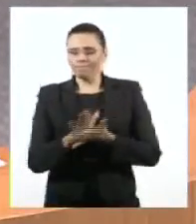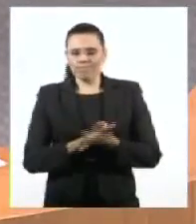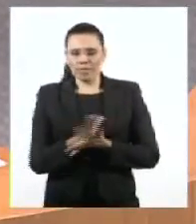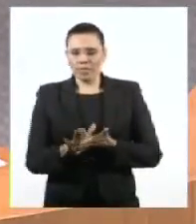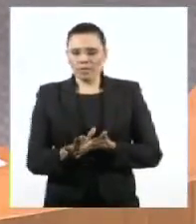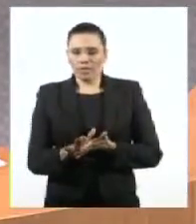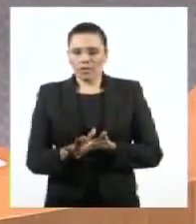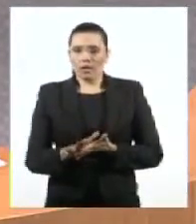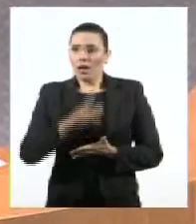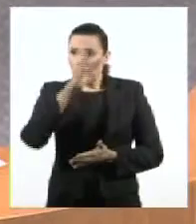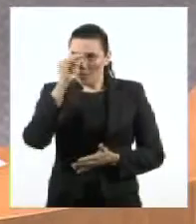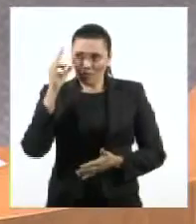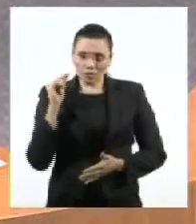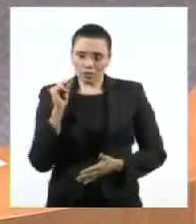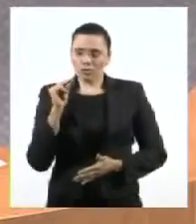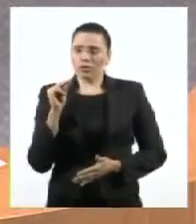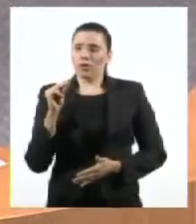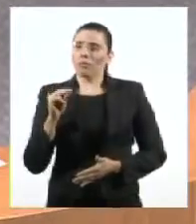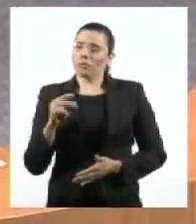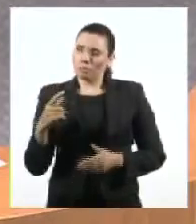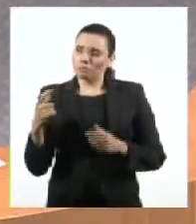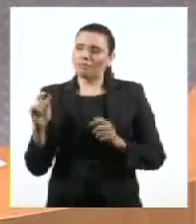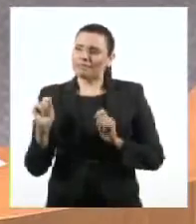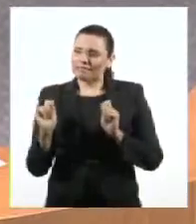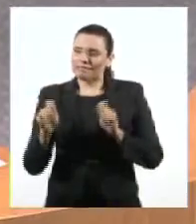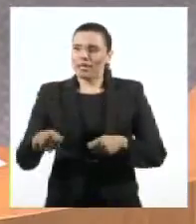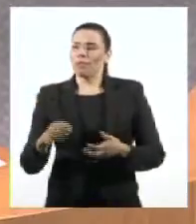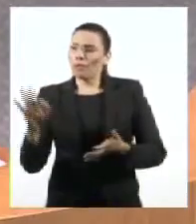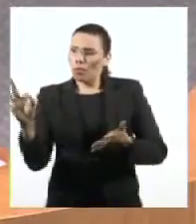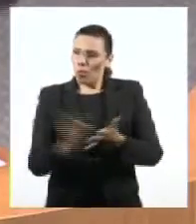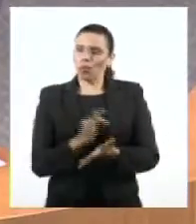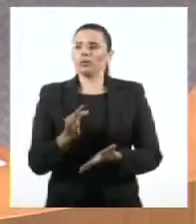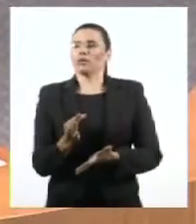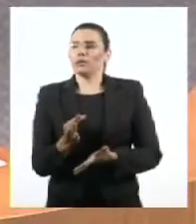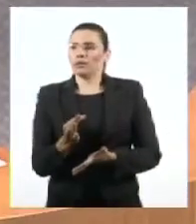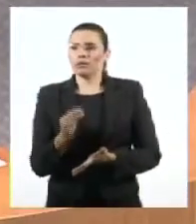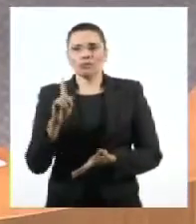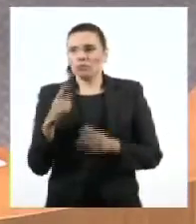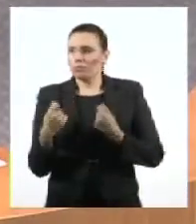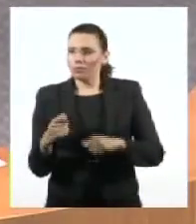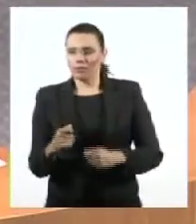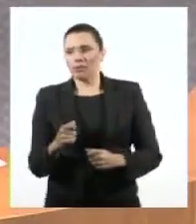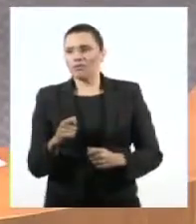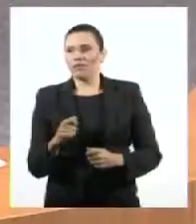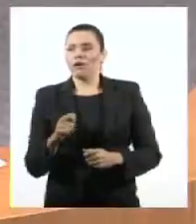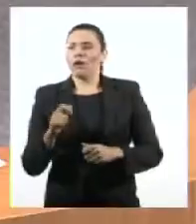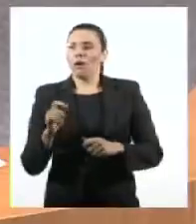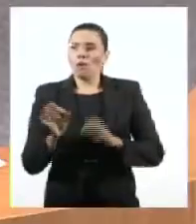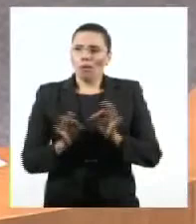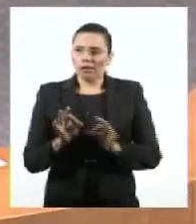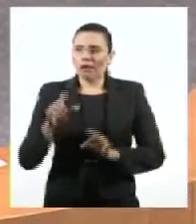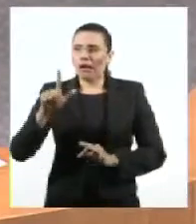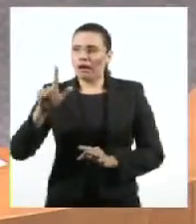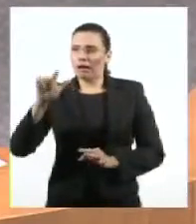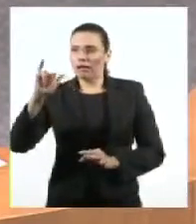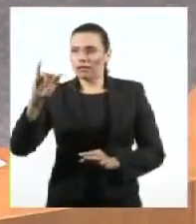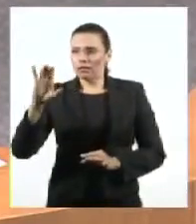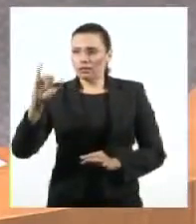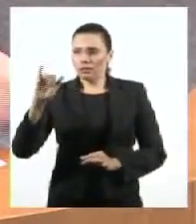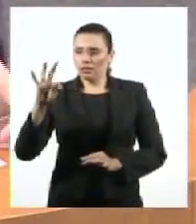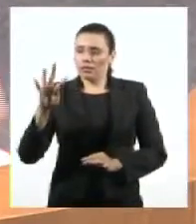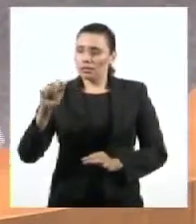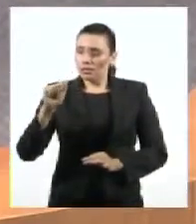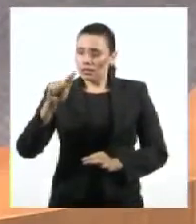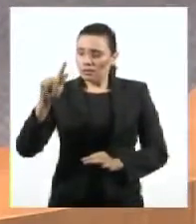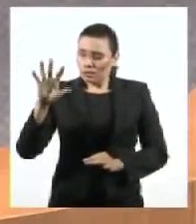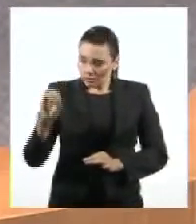A Prefeitura poderia ter feito a contratação direta. Para concluir, senhor presidente, eu só gostaria de finalizar que muitos vão